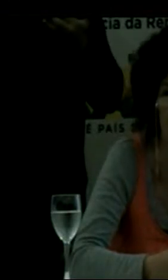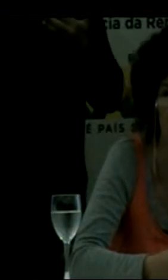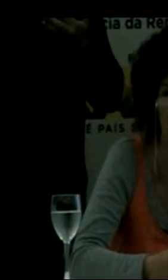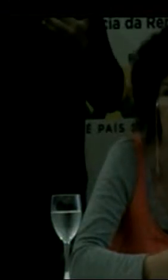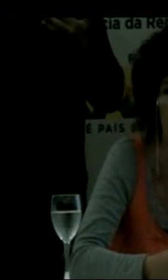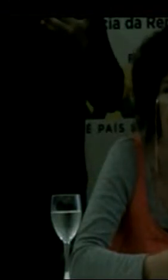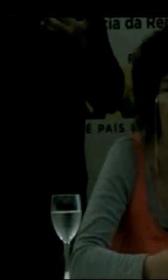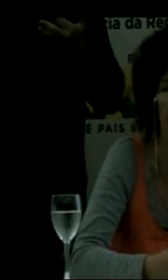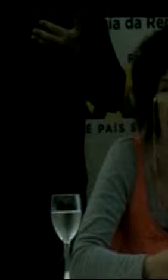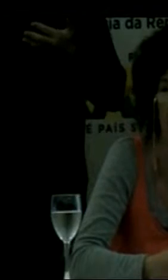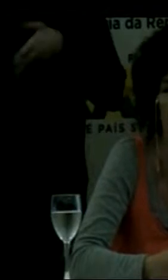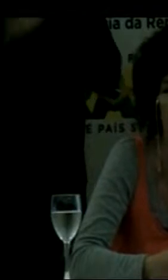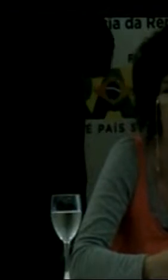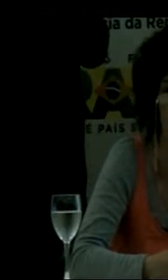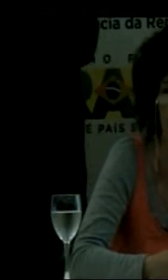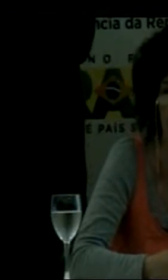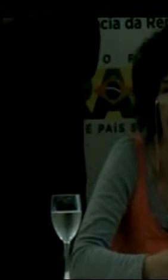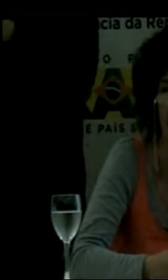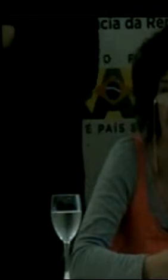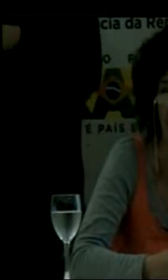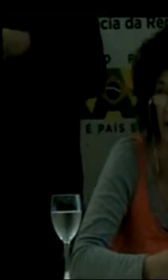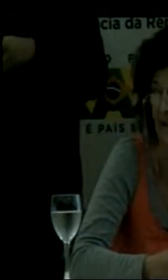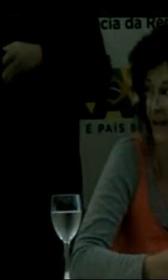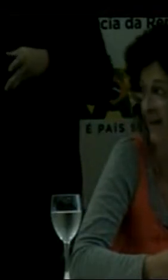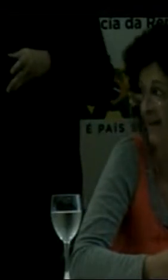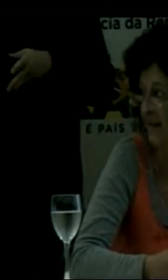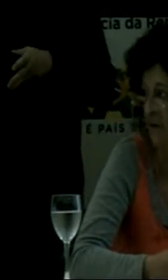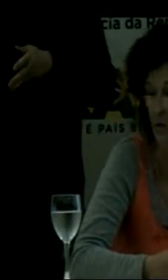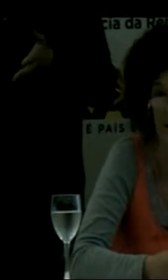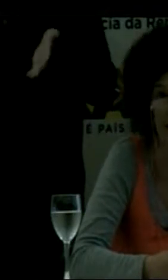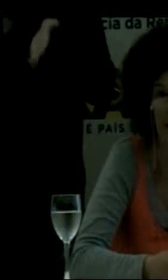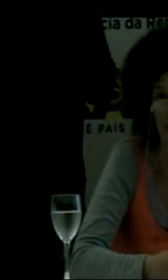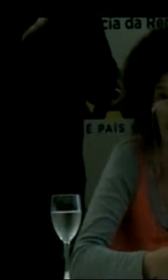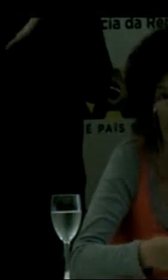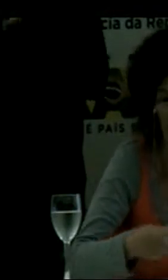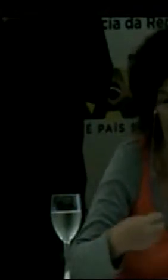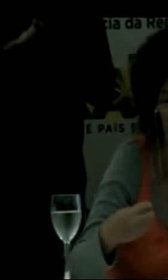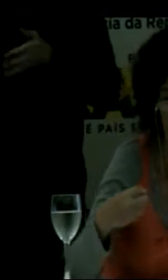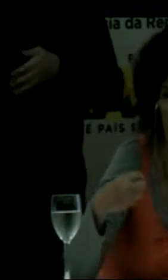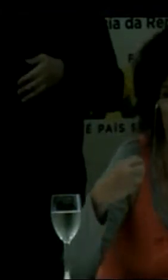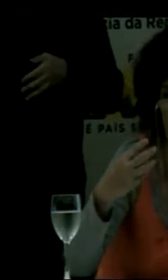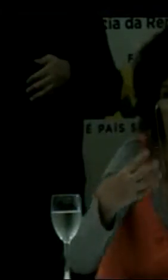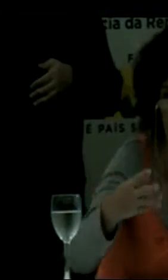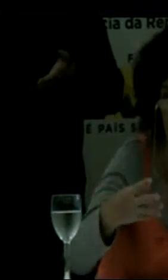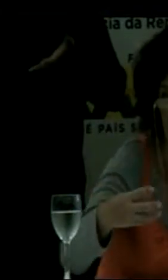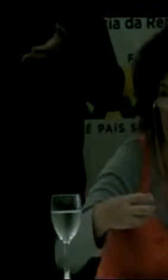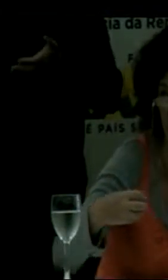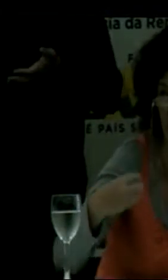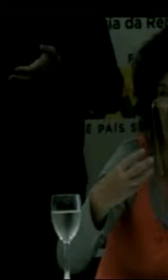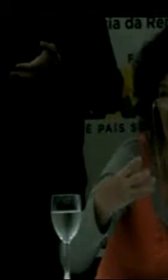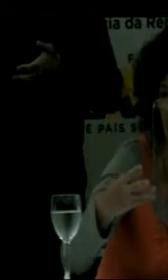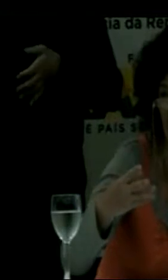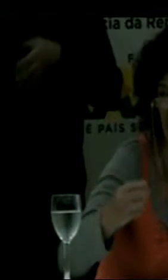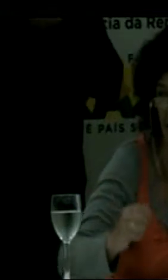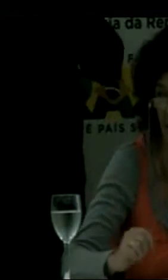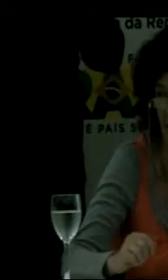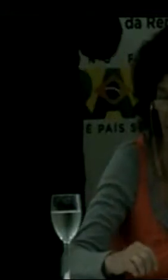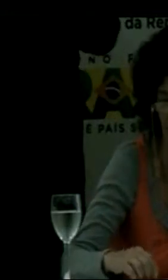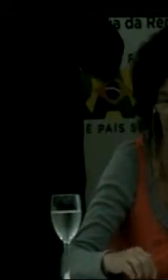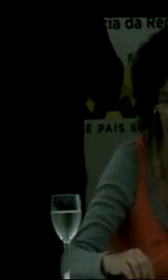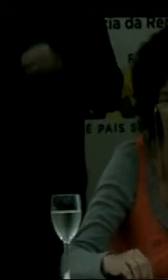outras populações, especialmente os sem. Né, os sem, quer dizer, seria uma linguagem, por exemplo, foi até